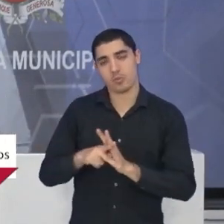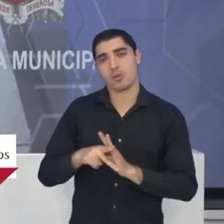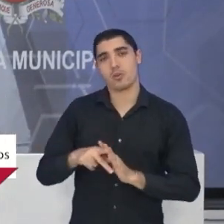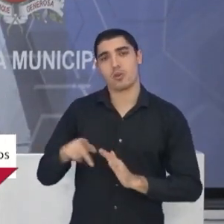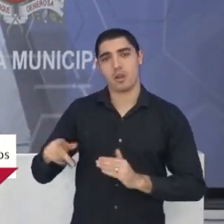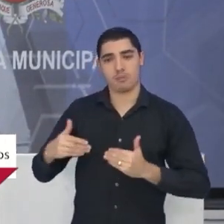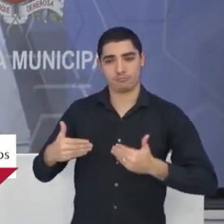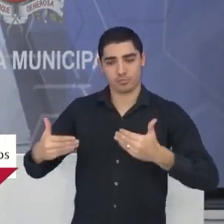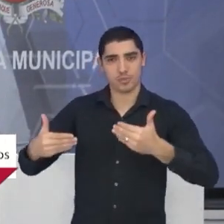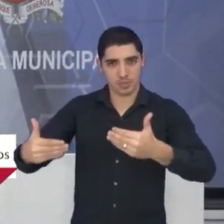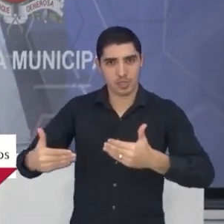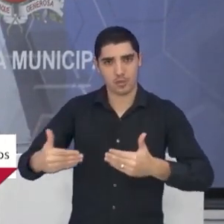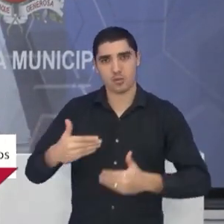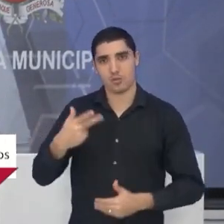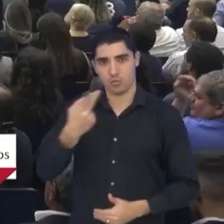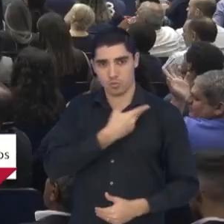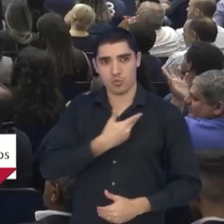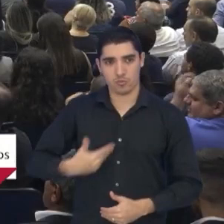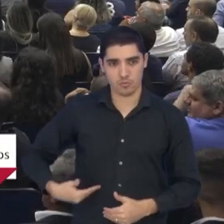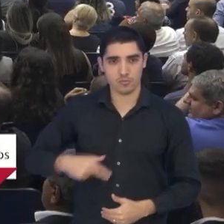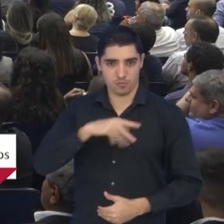Formoso del sim mat